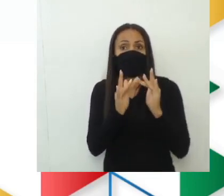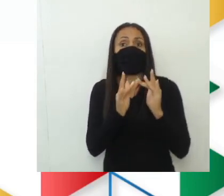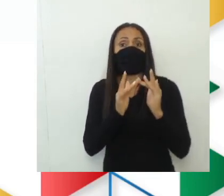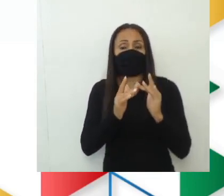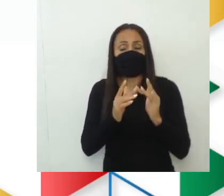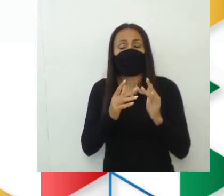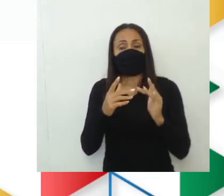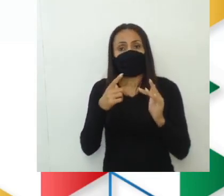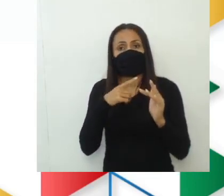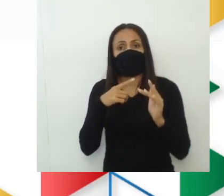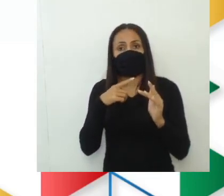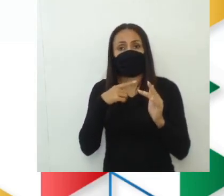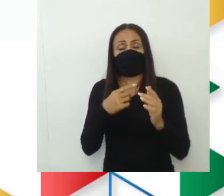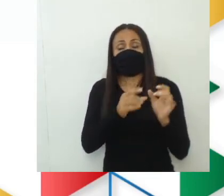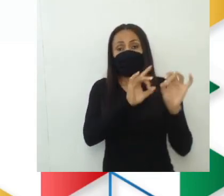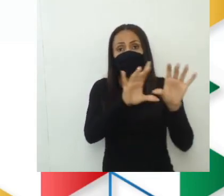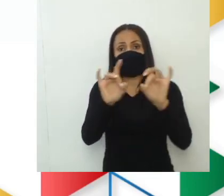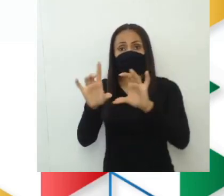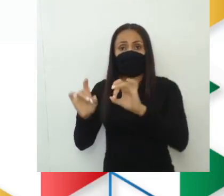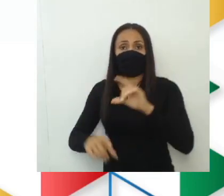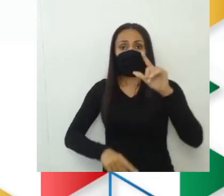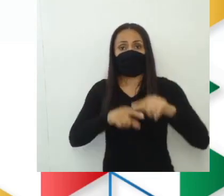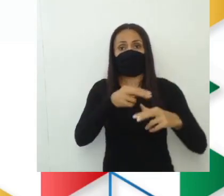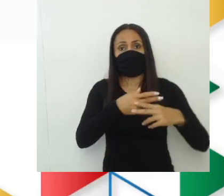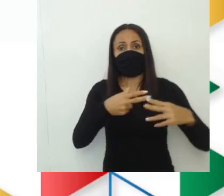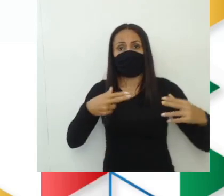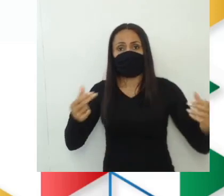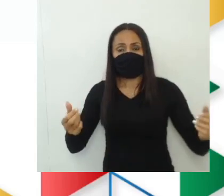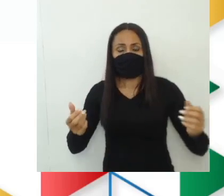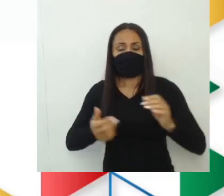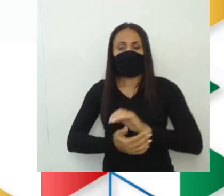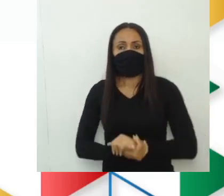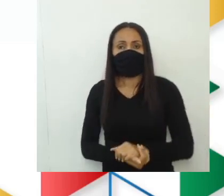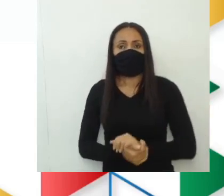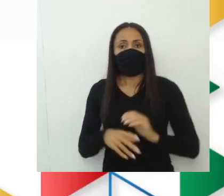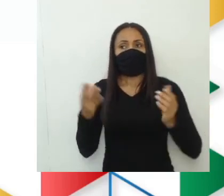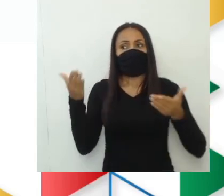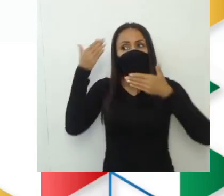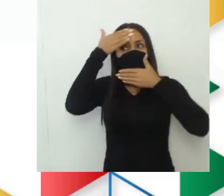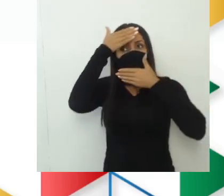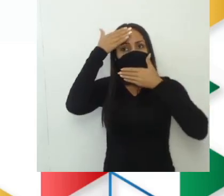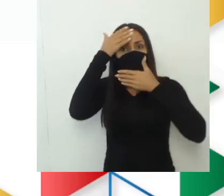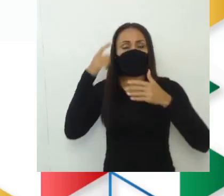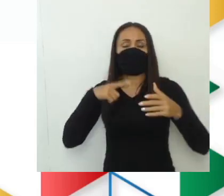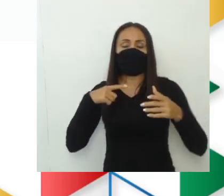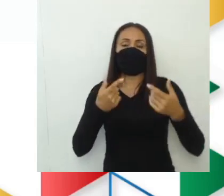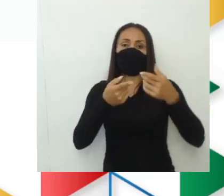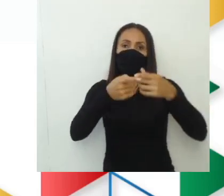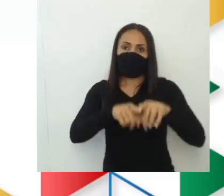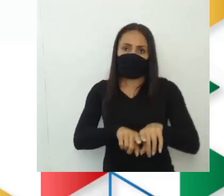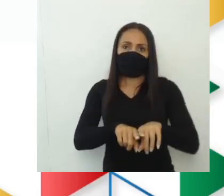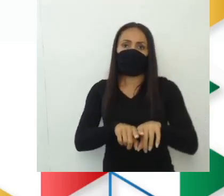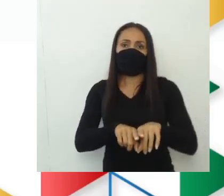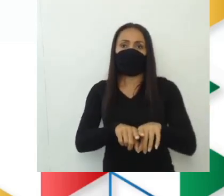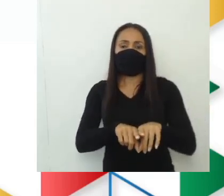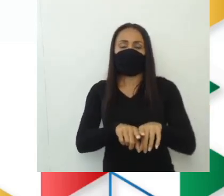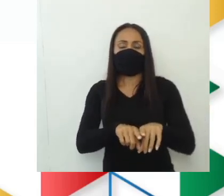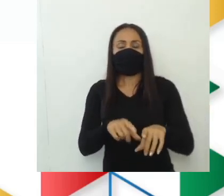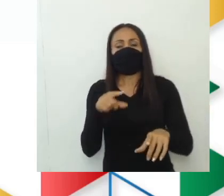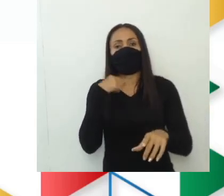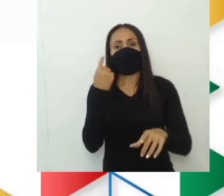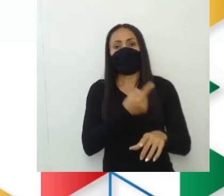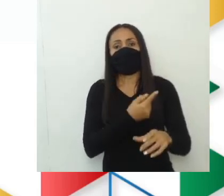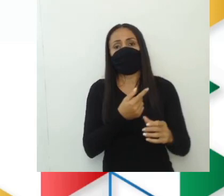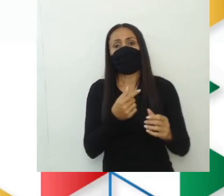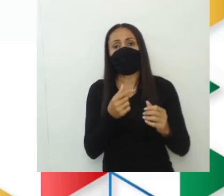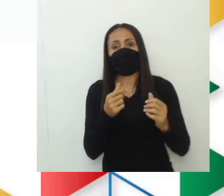suas iguarias, e aí os árabes tiveram essa parceria e nós temos como utilizá-lo